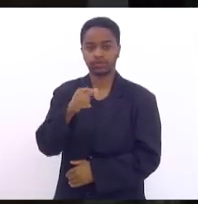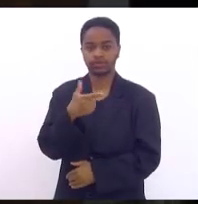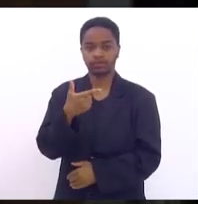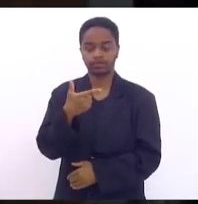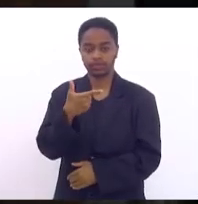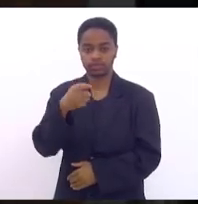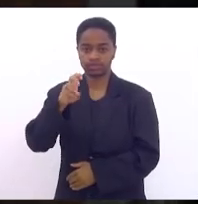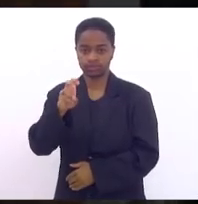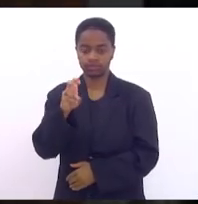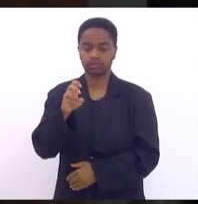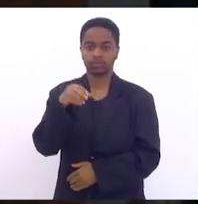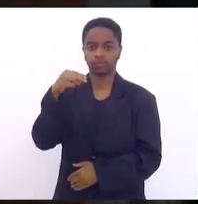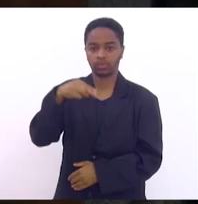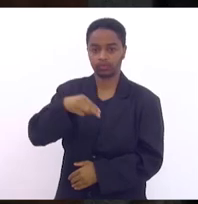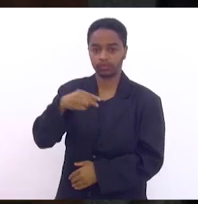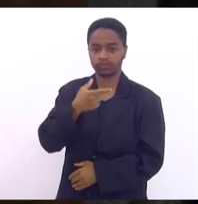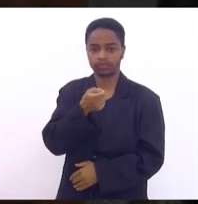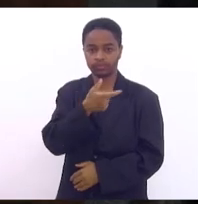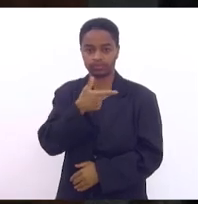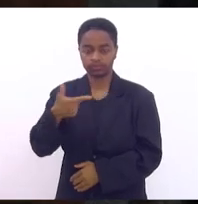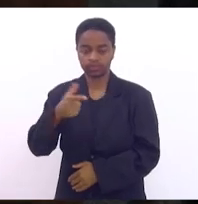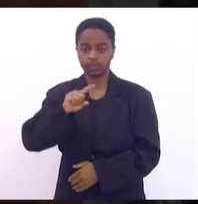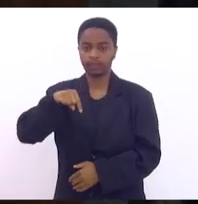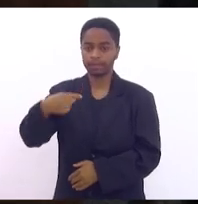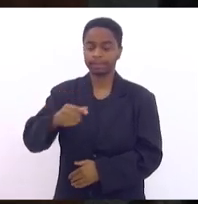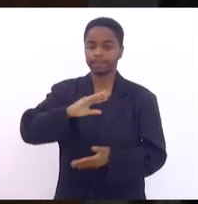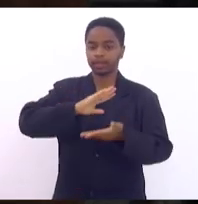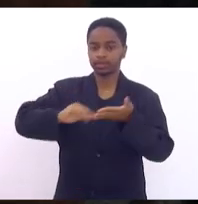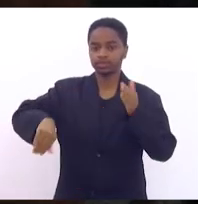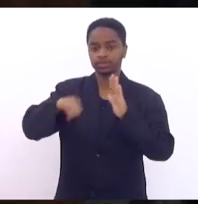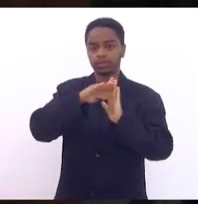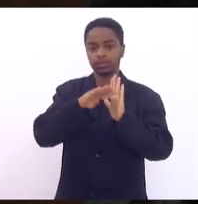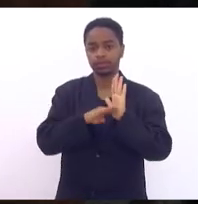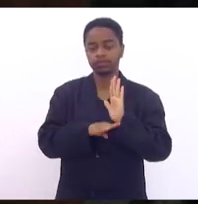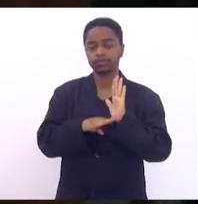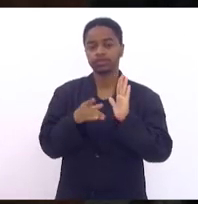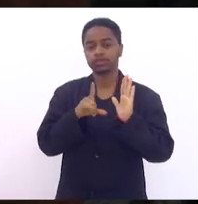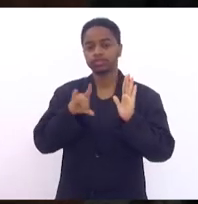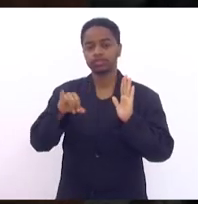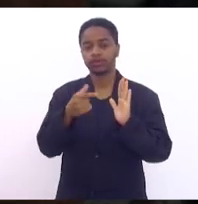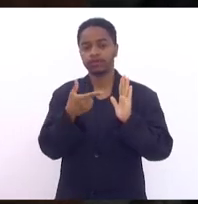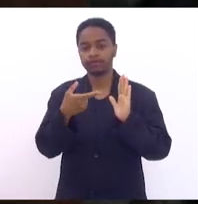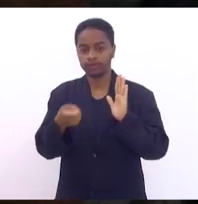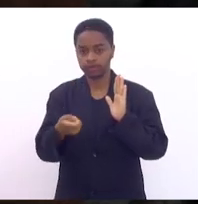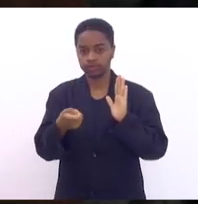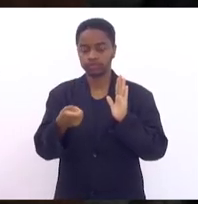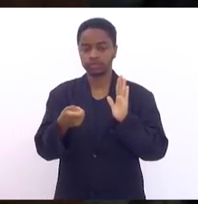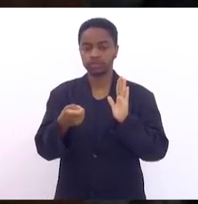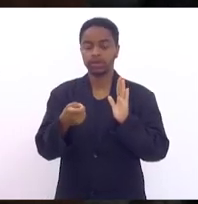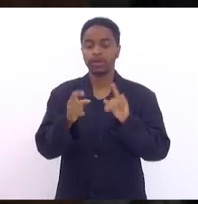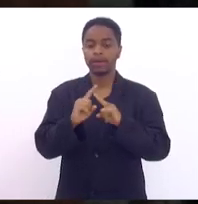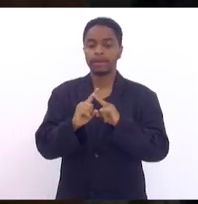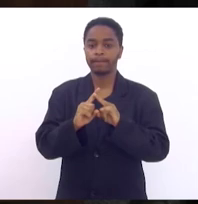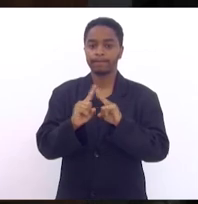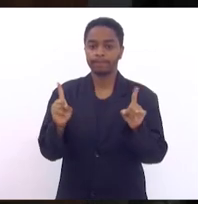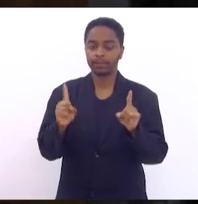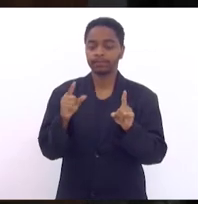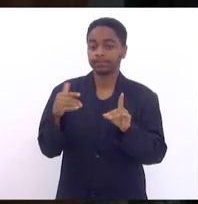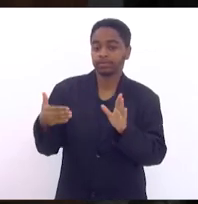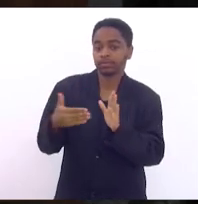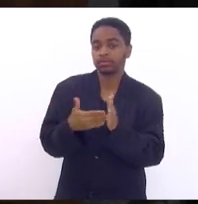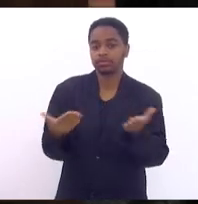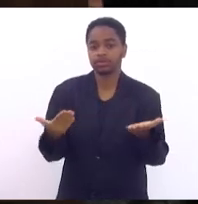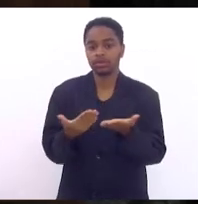25/11/2022 e foi retirada de ordem no dia 20/12/2022, sendo que até o momento ela não